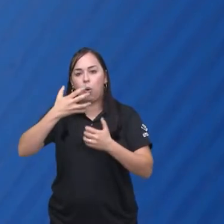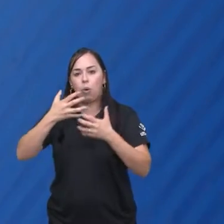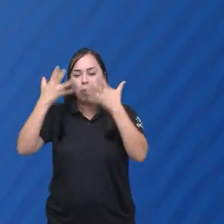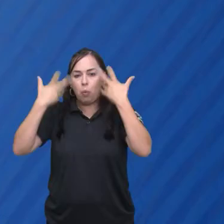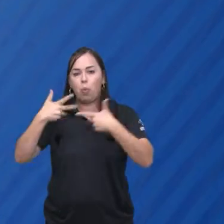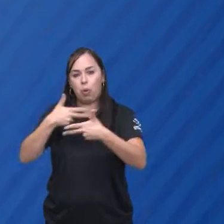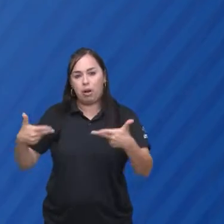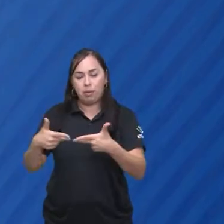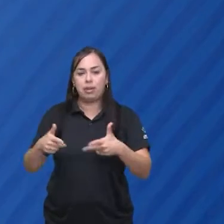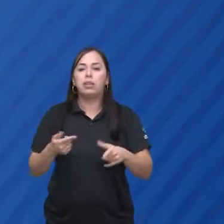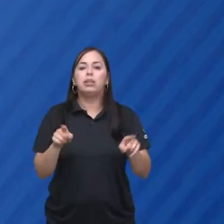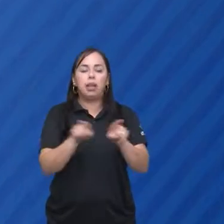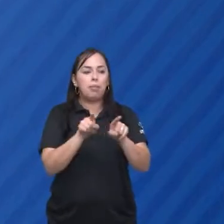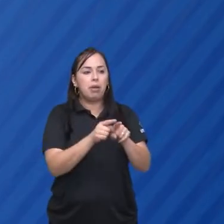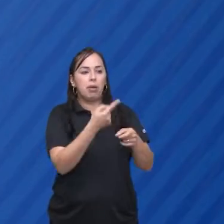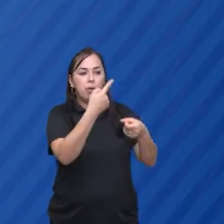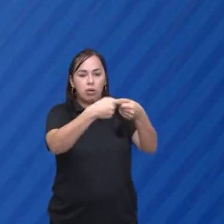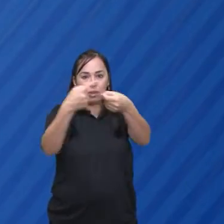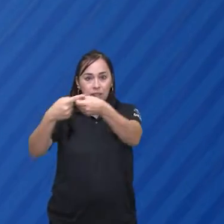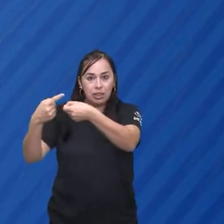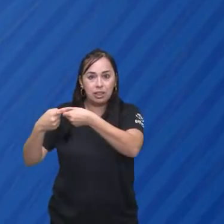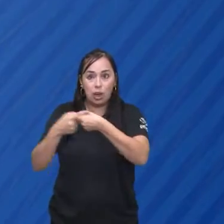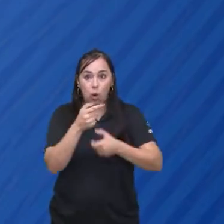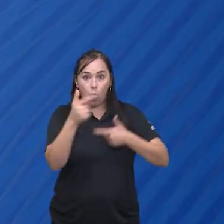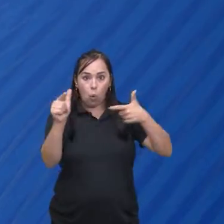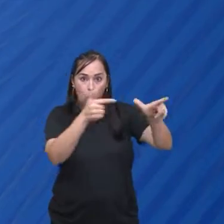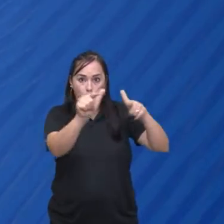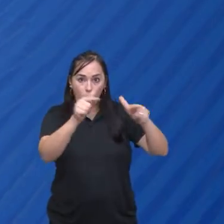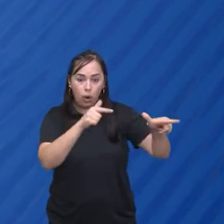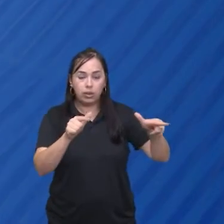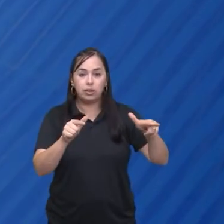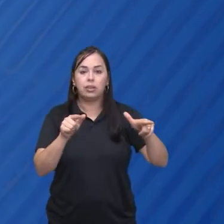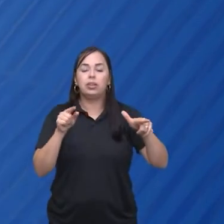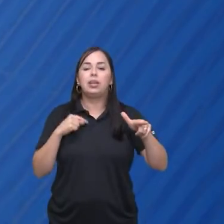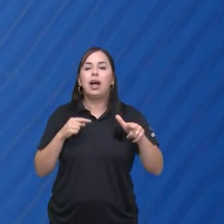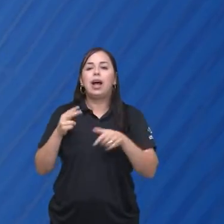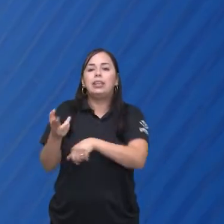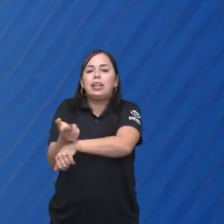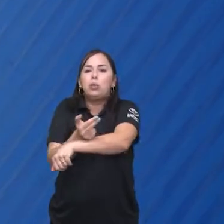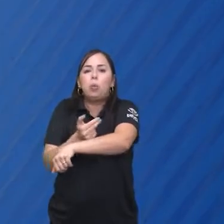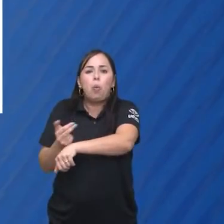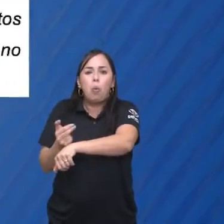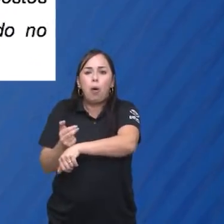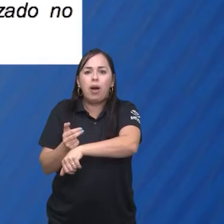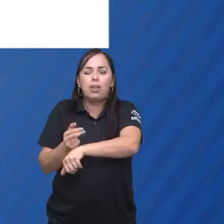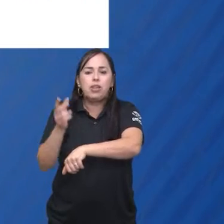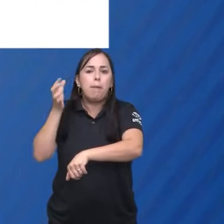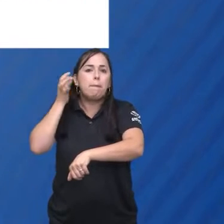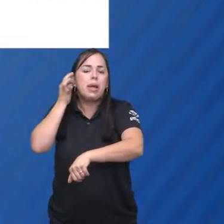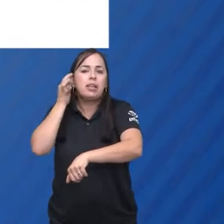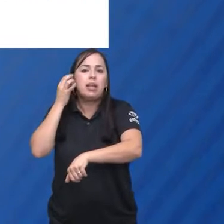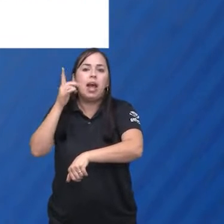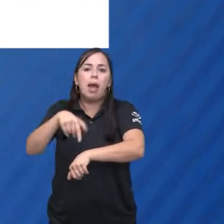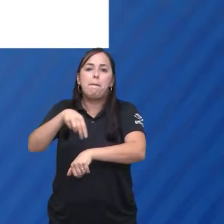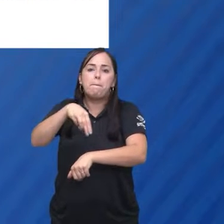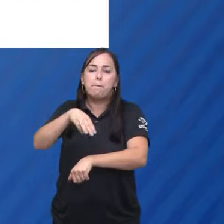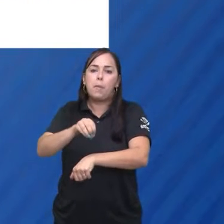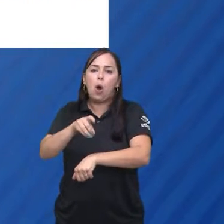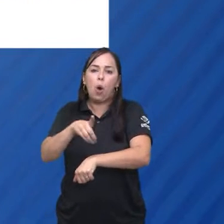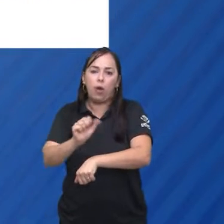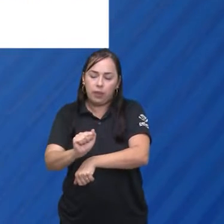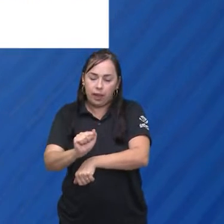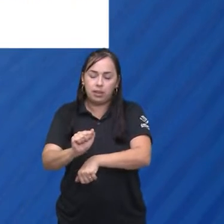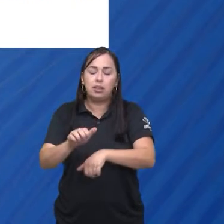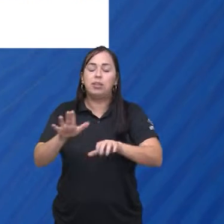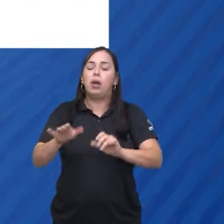animal, pautas levantadas até mesmo por outras cidades. Como indicado no texto, as tatuagens e piercings têm se tornado um